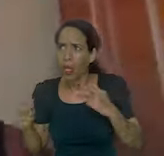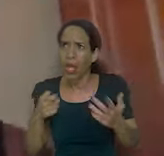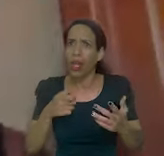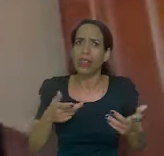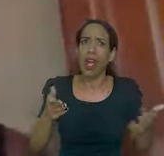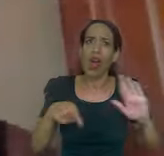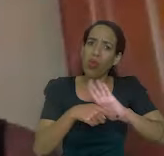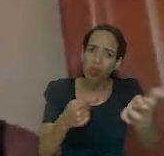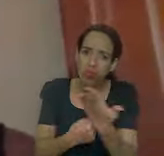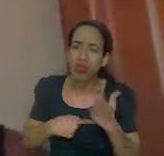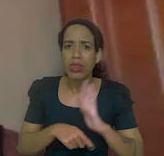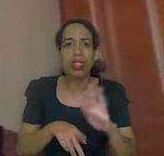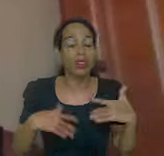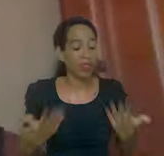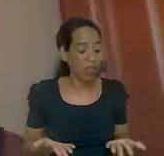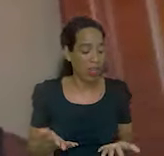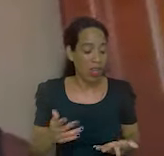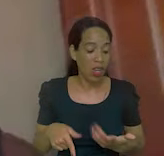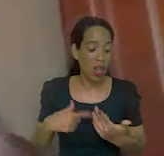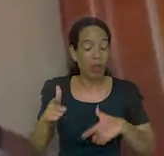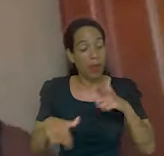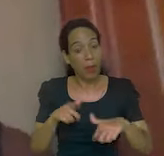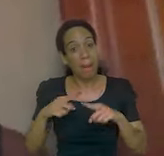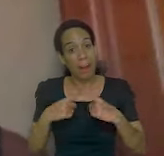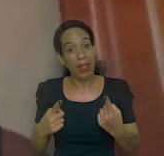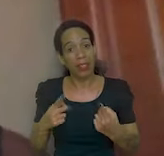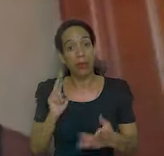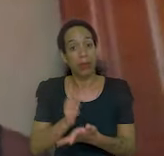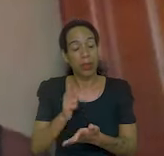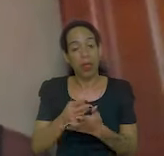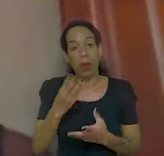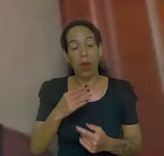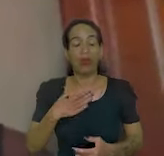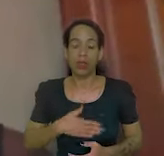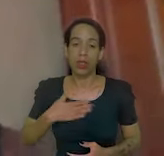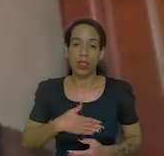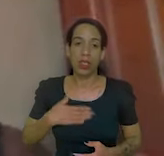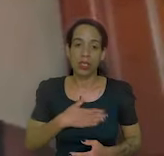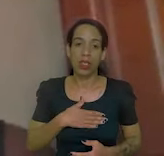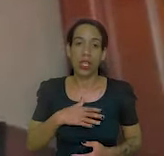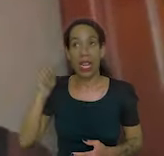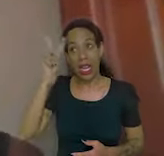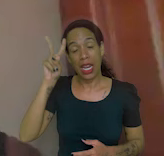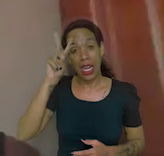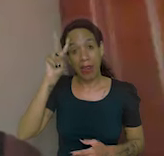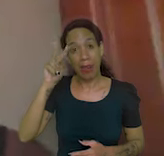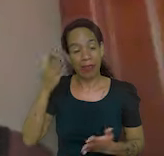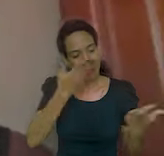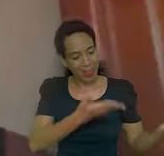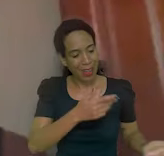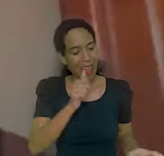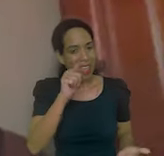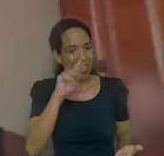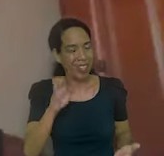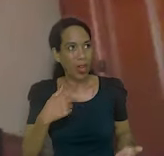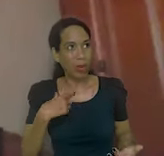comprando a ideia da outra. Então, assim, foi um grande desafio, mas ao mesmo tempo, assim, foi muito gratificante. Por ter sido lembrada pela Aline. Nossa, eu fiquei